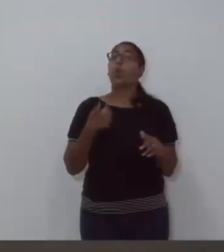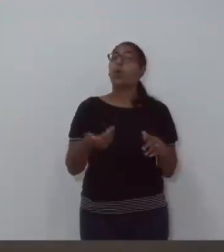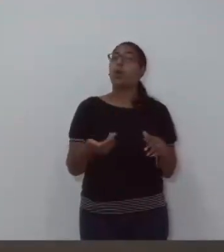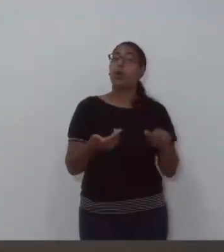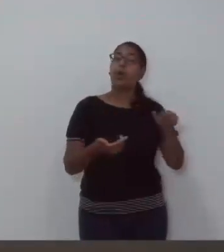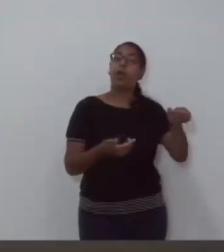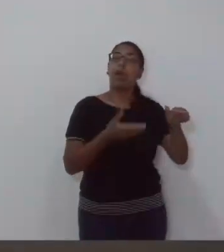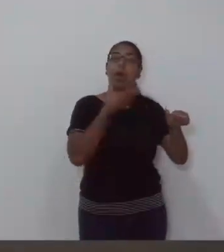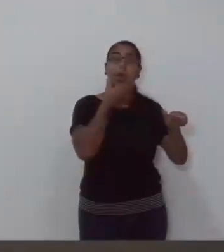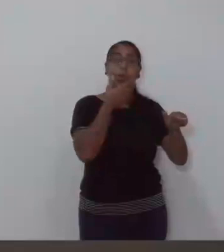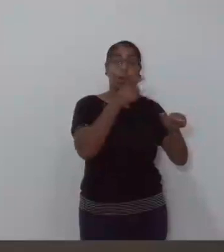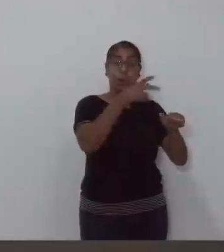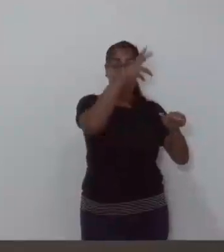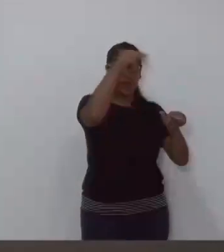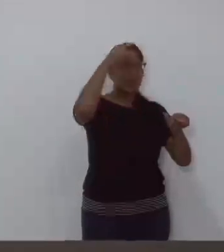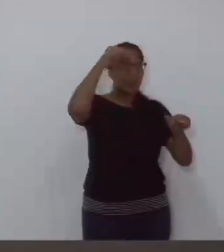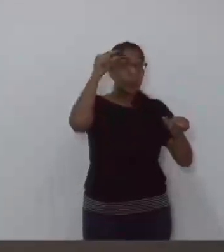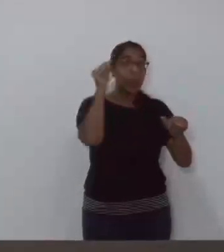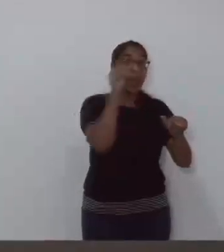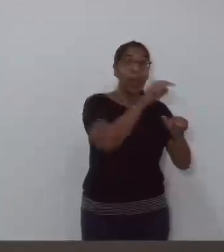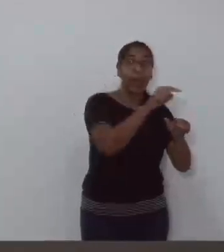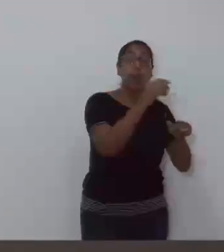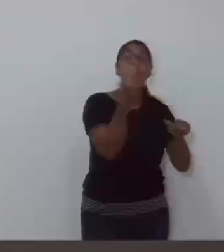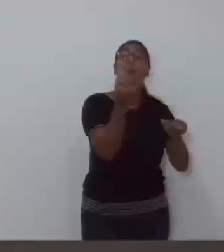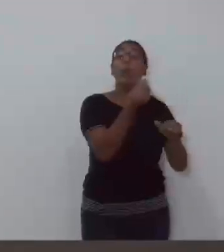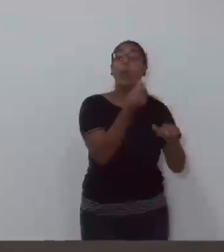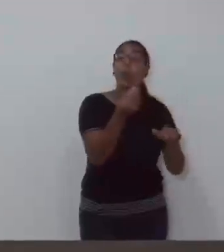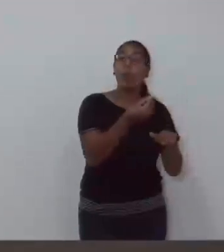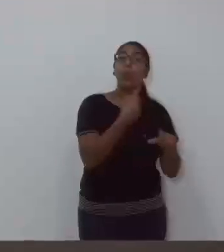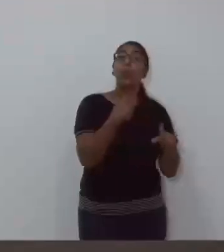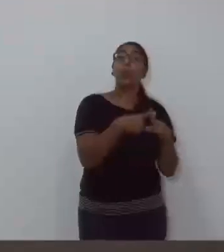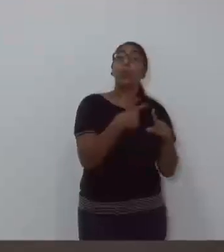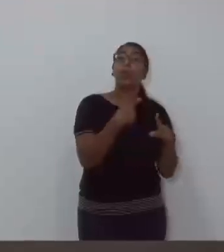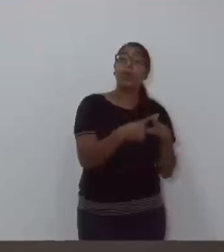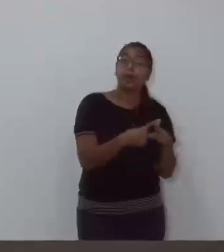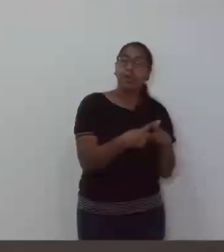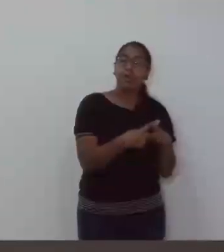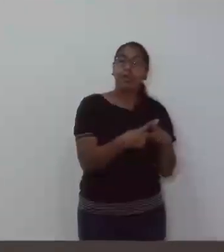o procedimento da prefeitura. Qual o motivo que ela não